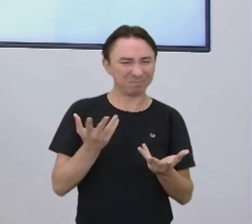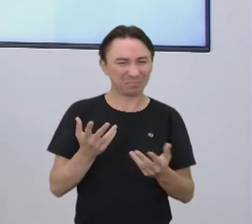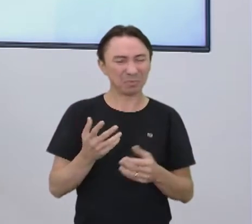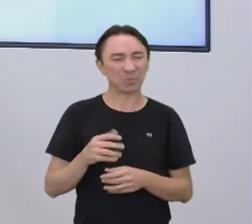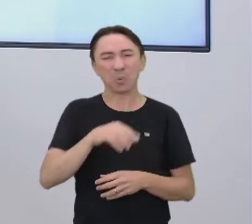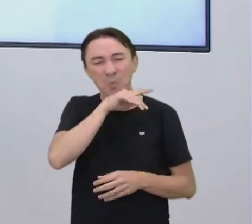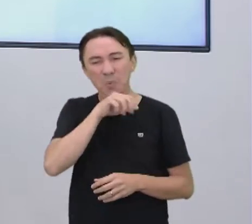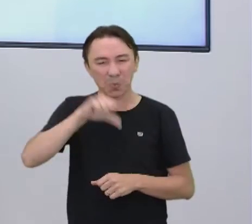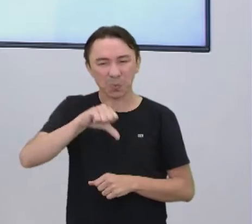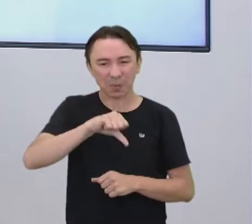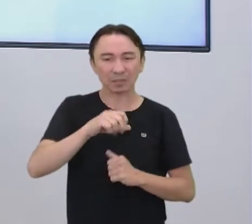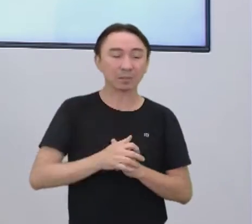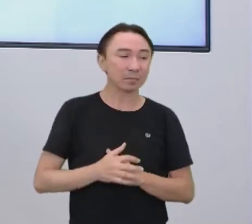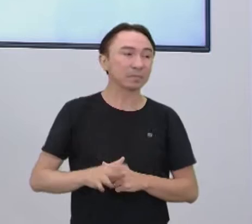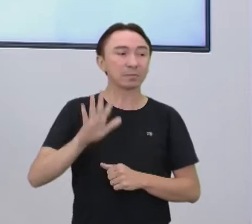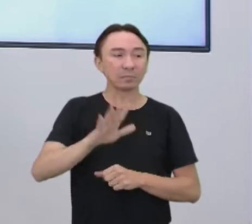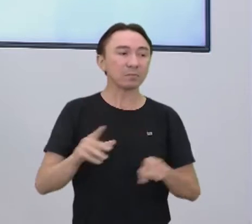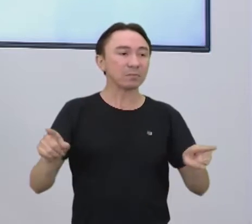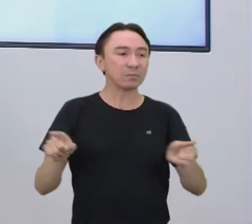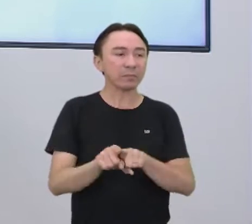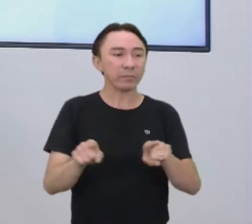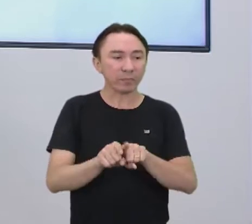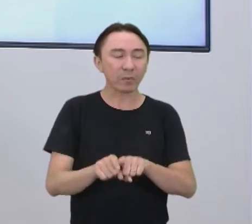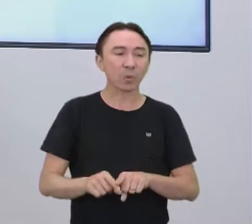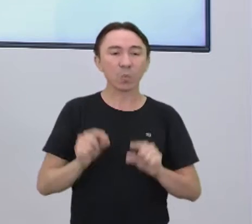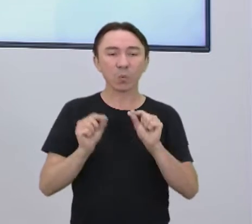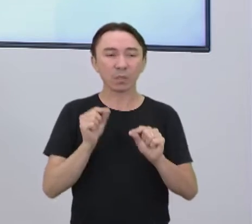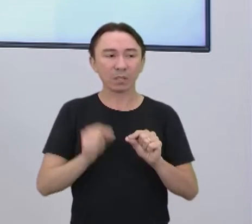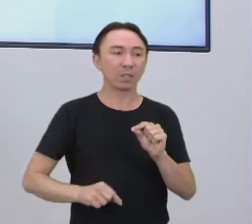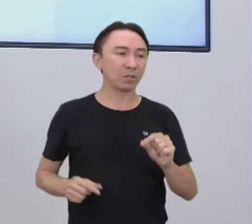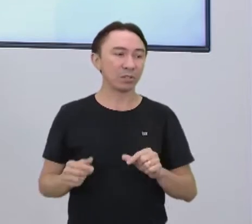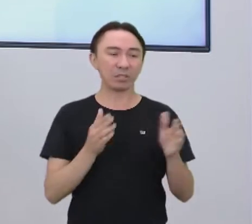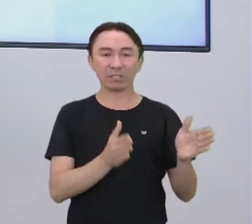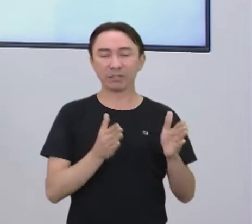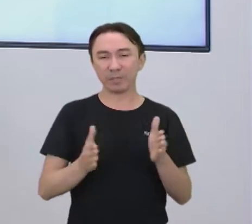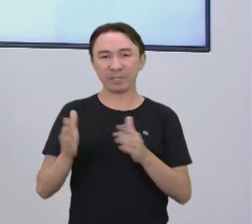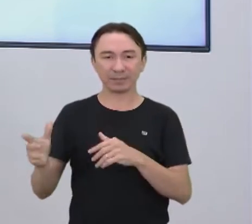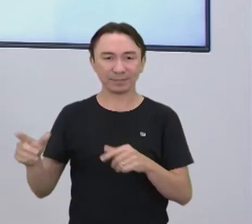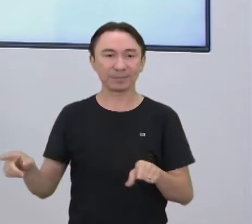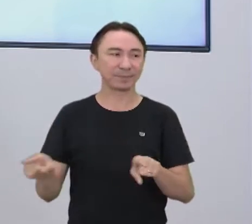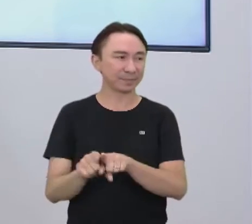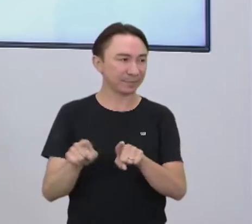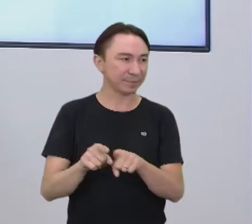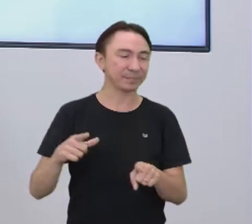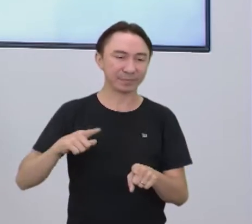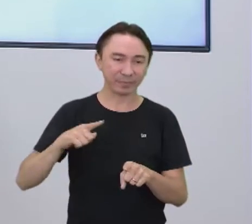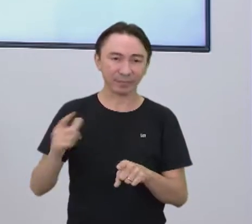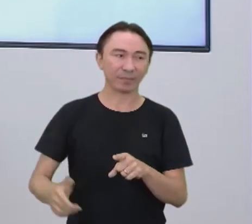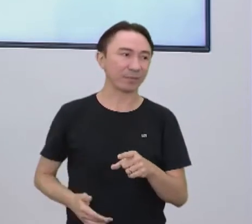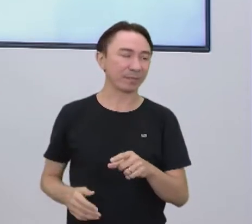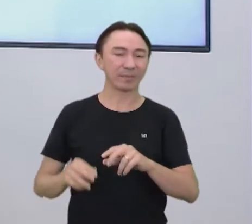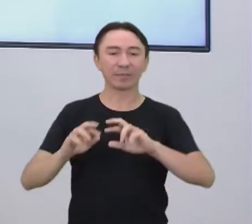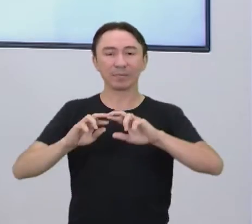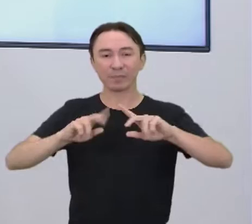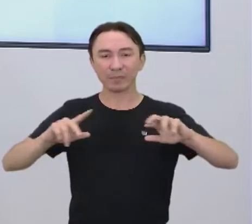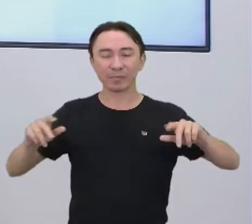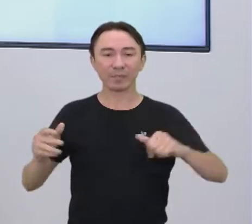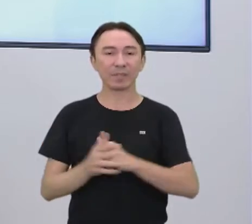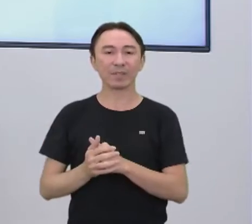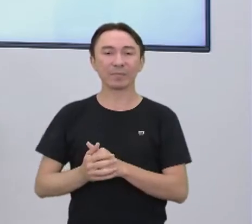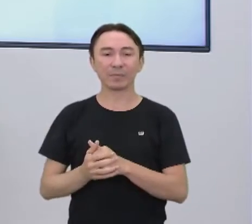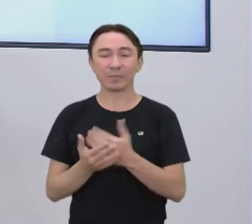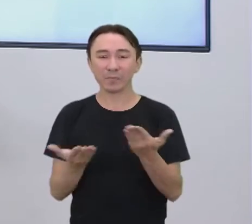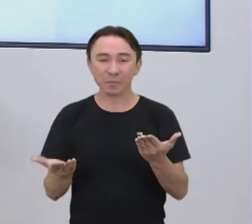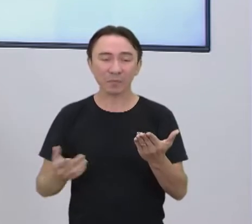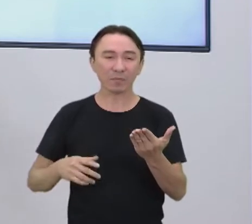outras coisas que é muito problemática quando a gente fala desses processos são os materiais que também estão misturados ali e podem causar problemas a longo